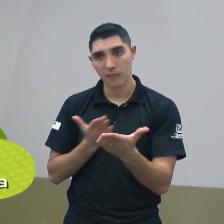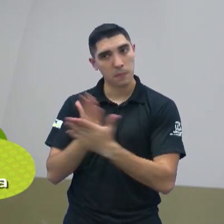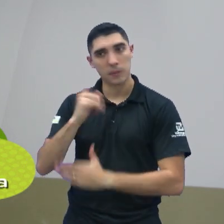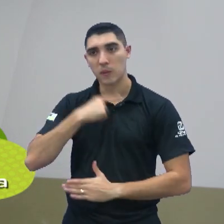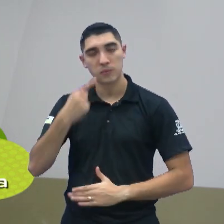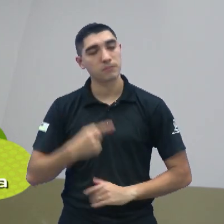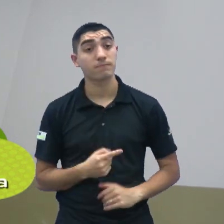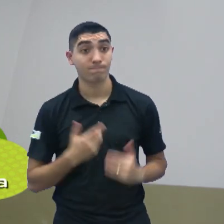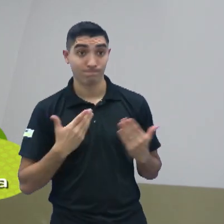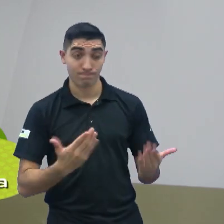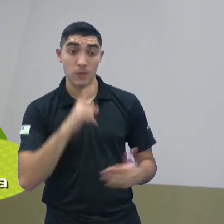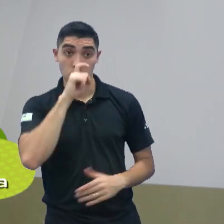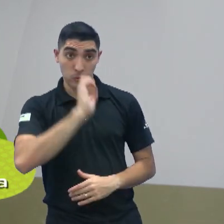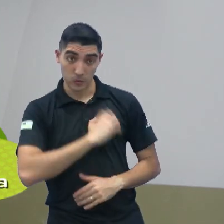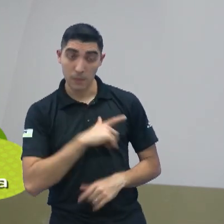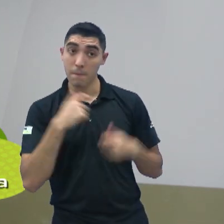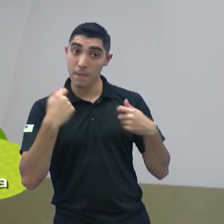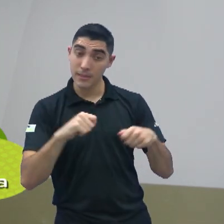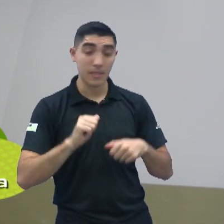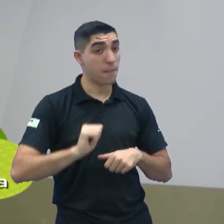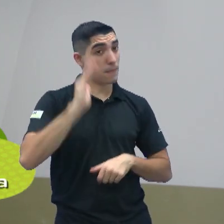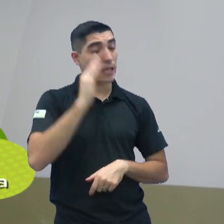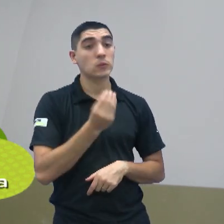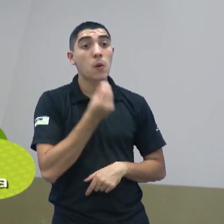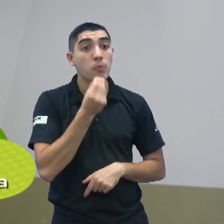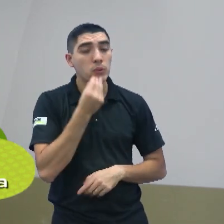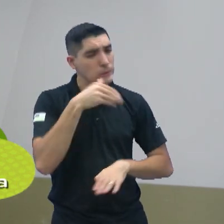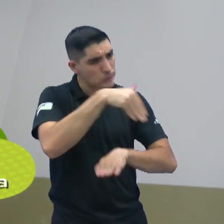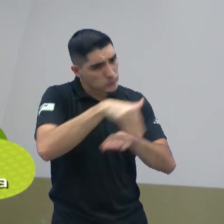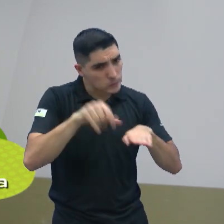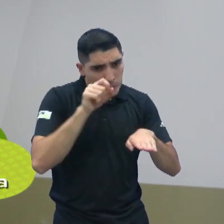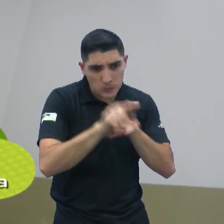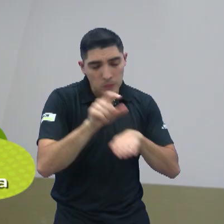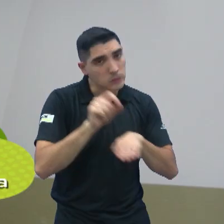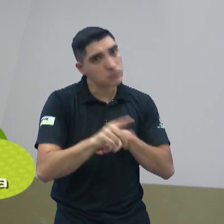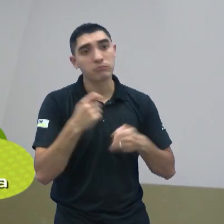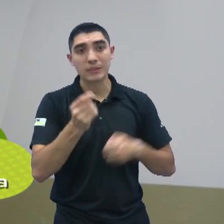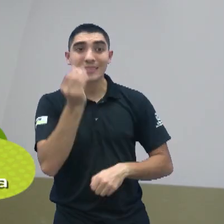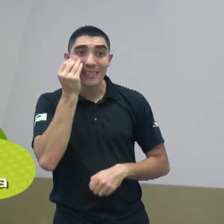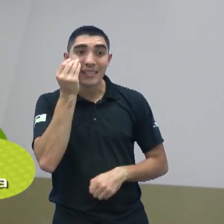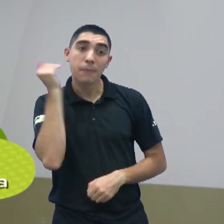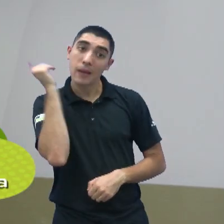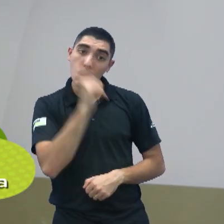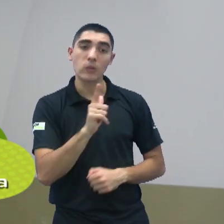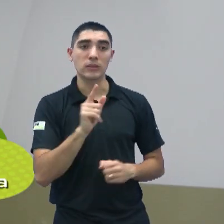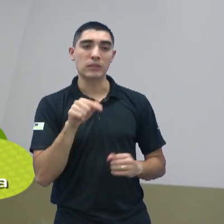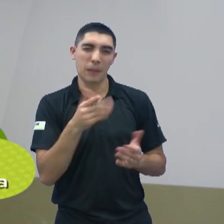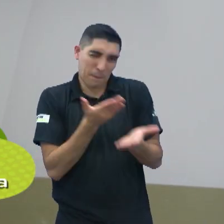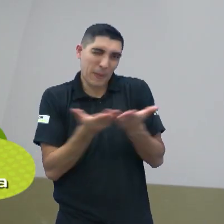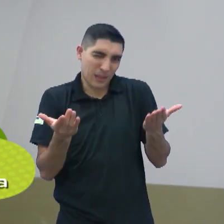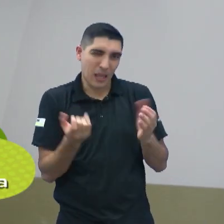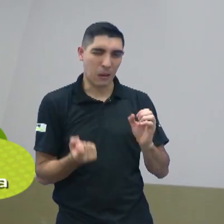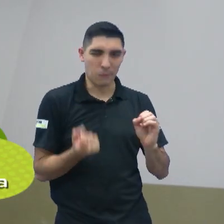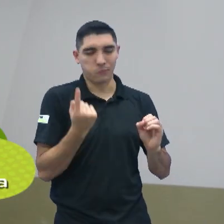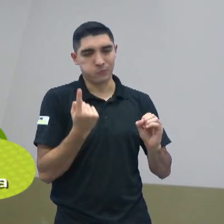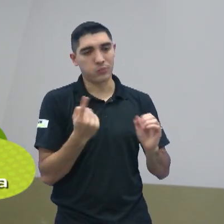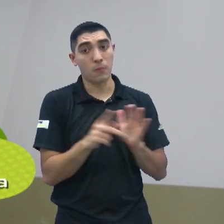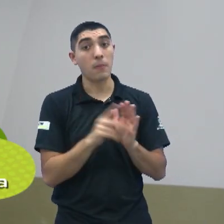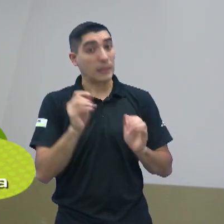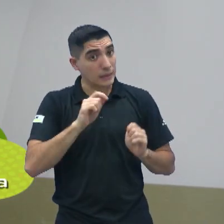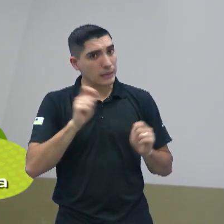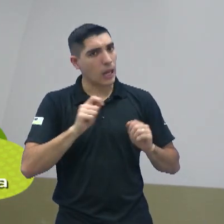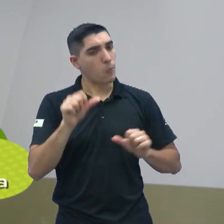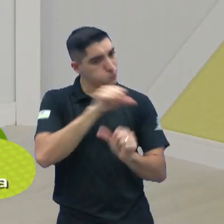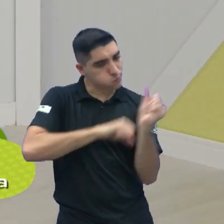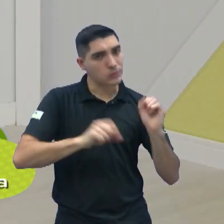precisa buscar o ataque, ter soluções ofensivas para reverter essa situação. Tem potencial, tem capacidade para isso,